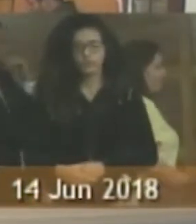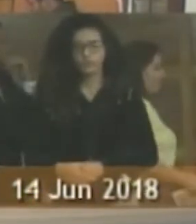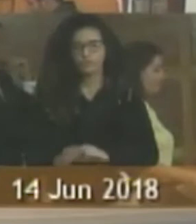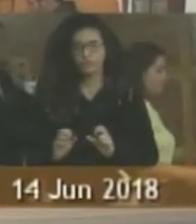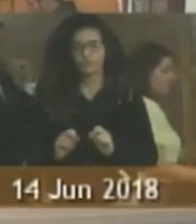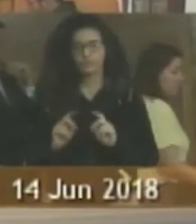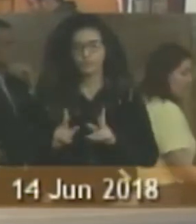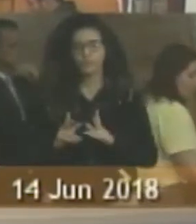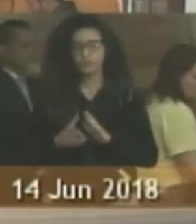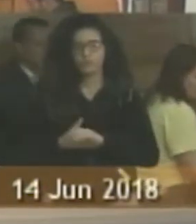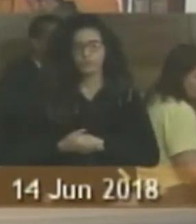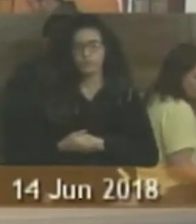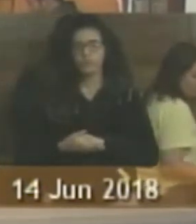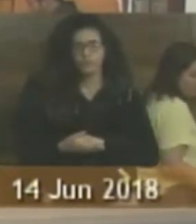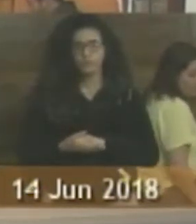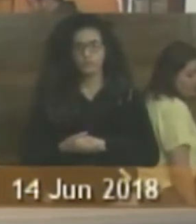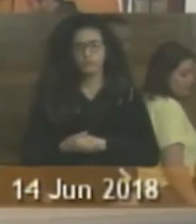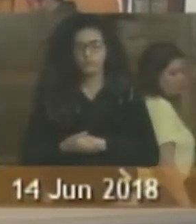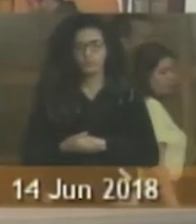Aprovado por 9 votos.